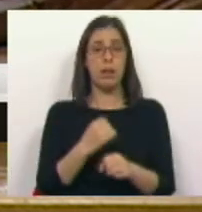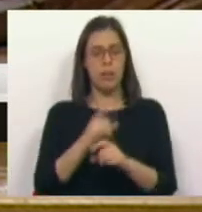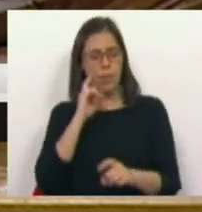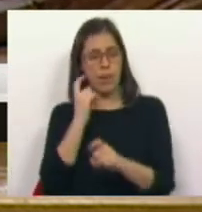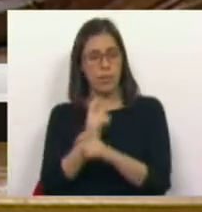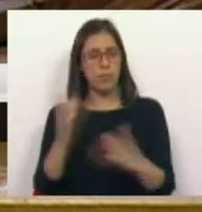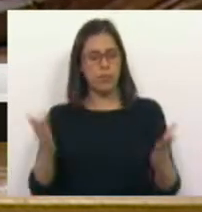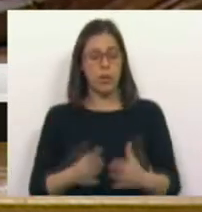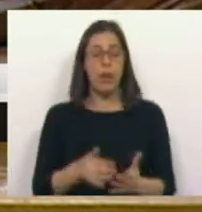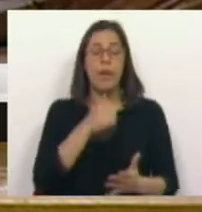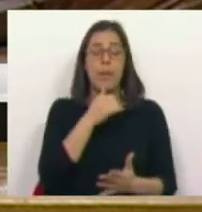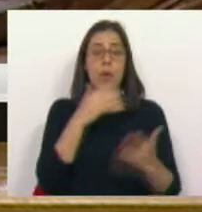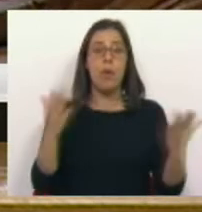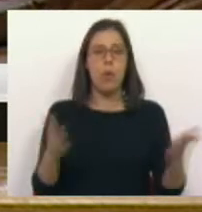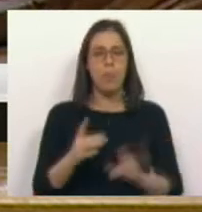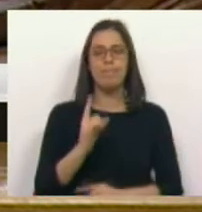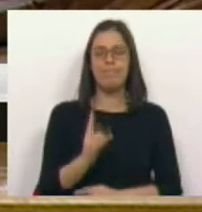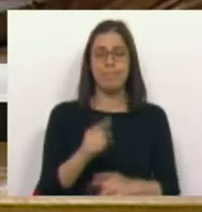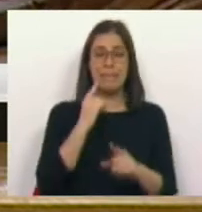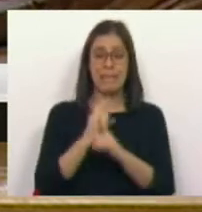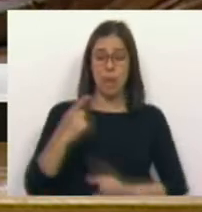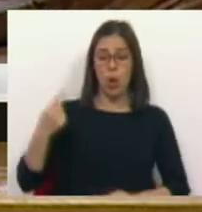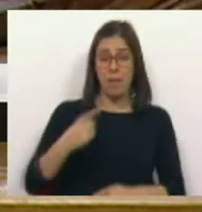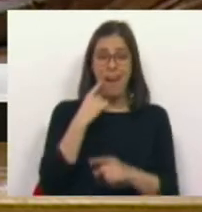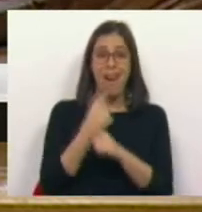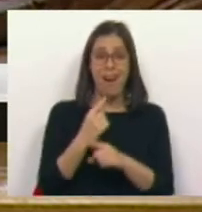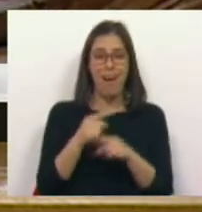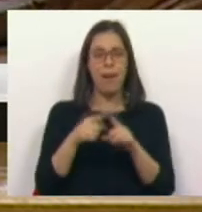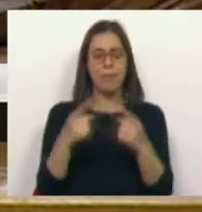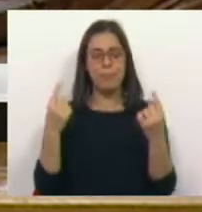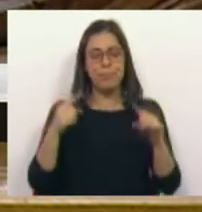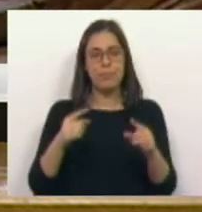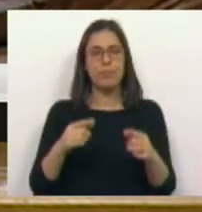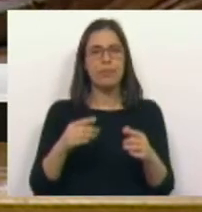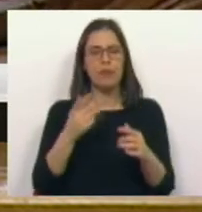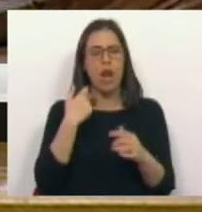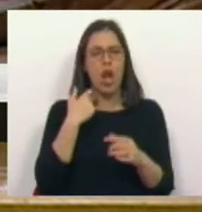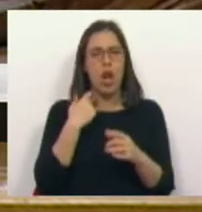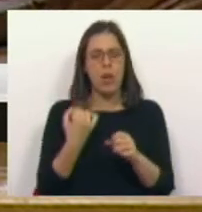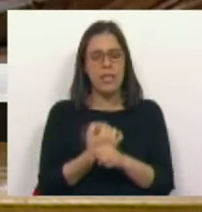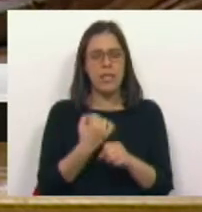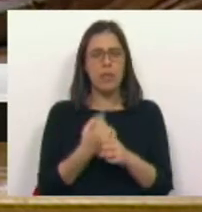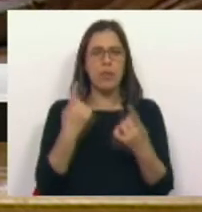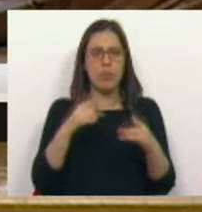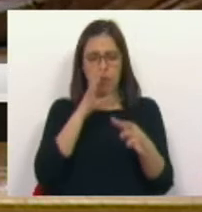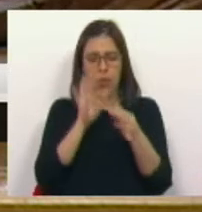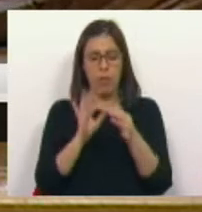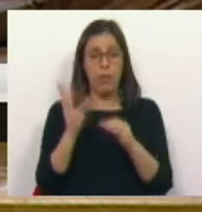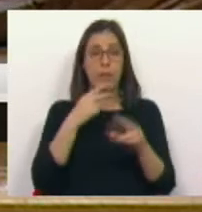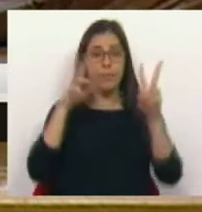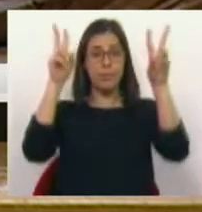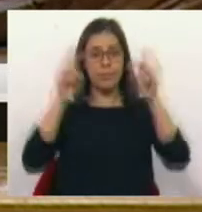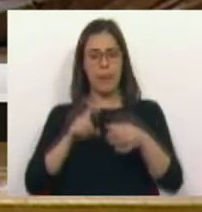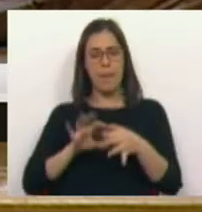e fiscal. Como? Remetendo essas obrigações para uma miríade de pequenos prestadores de serviços, a que